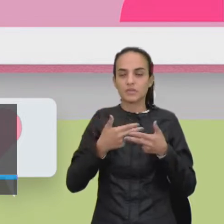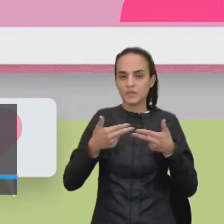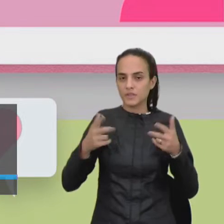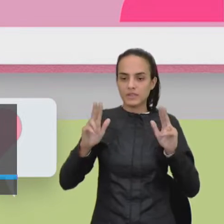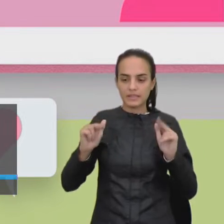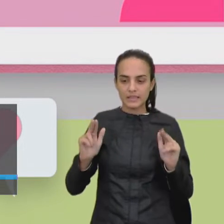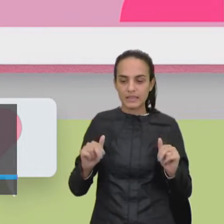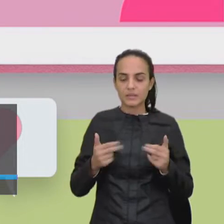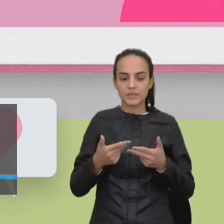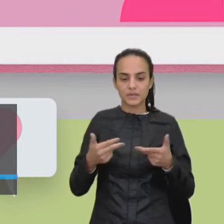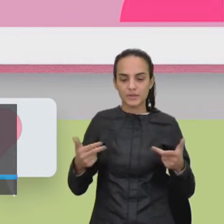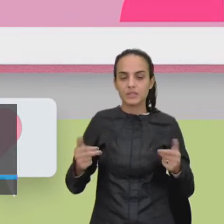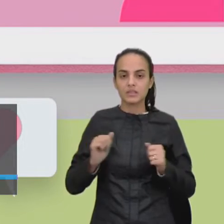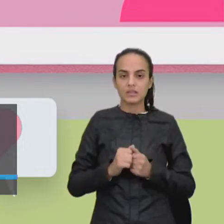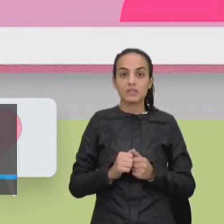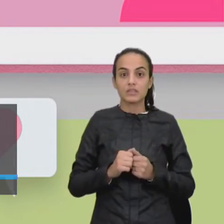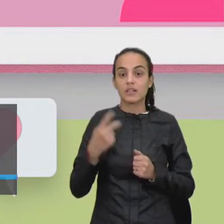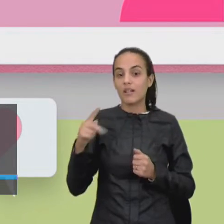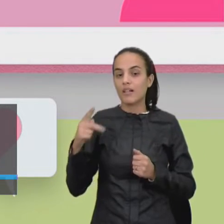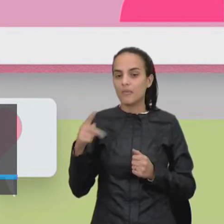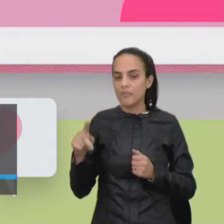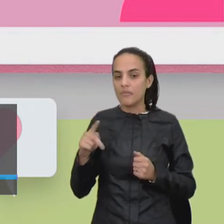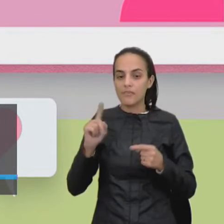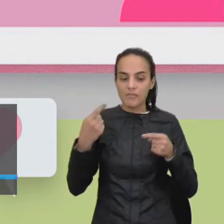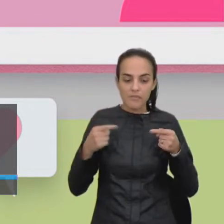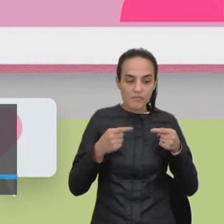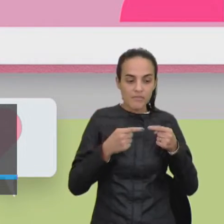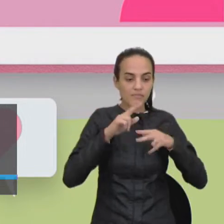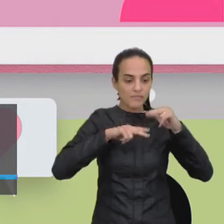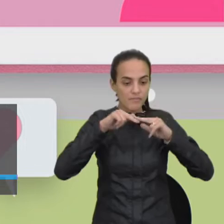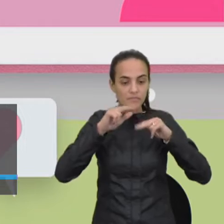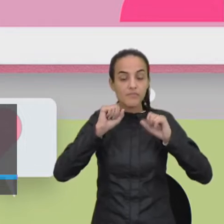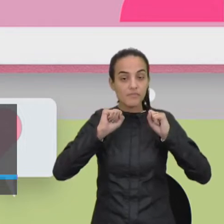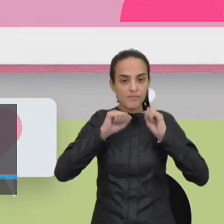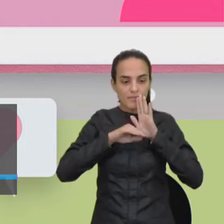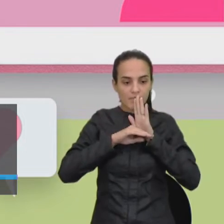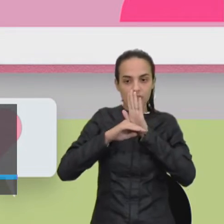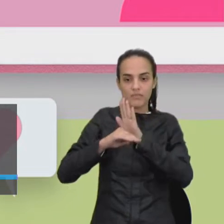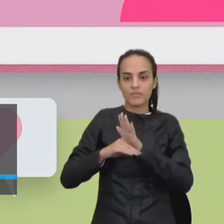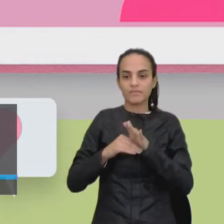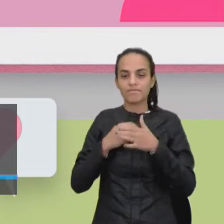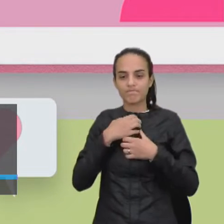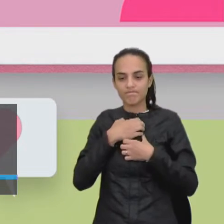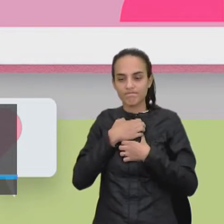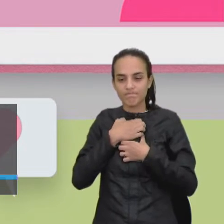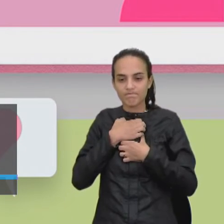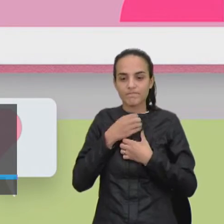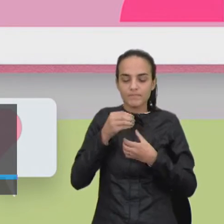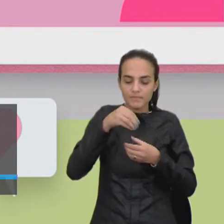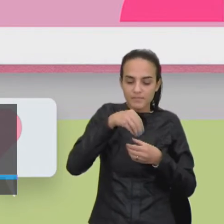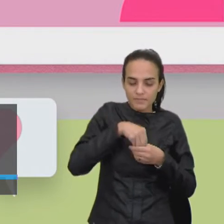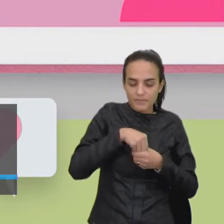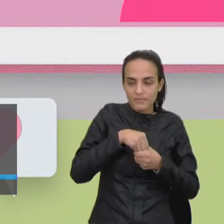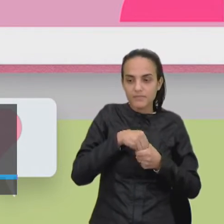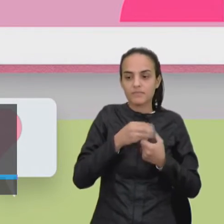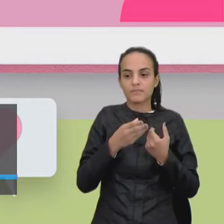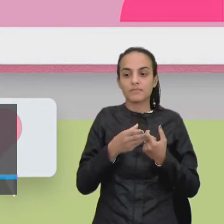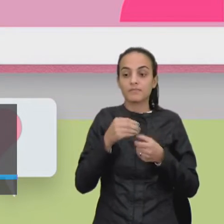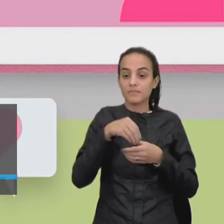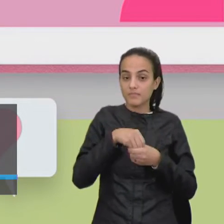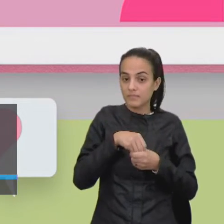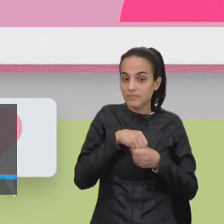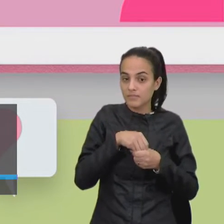falou do poder de que um determinado produto pode trazer, né, uma sensação de pertencimento, de